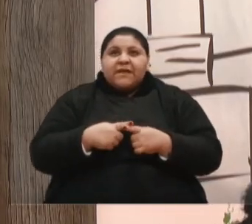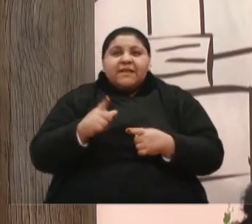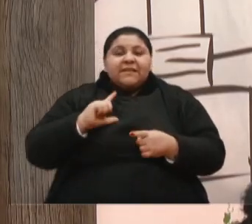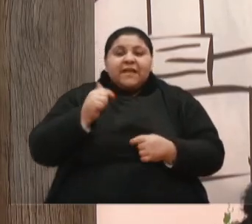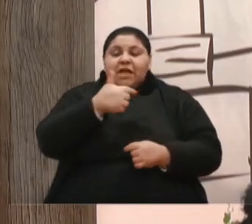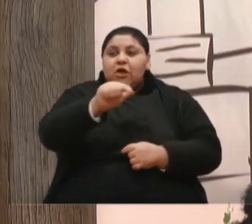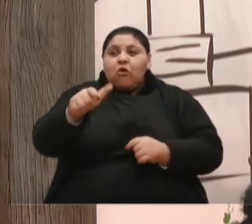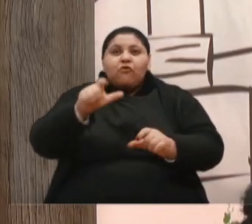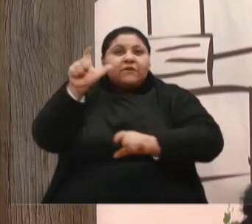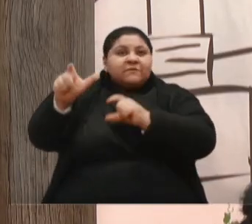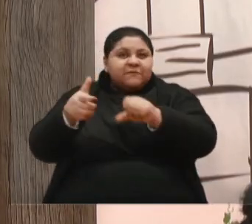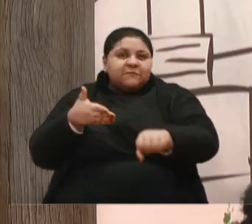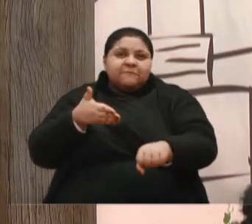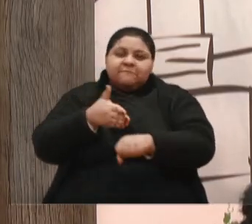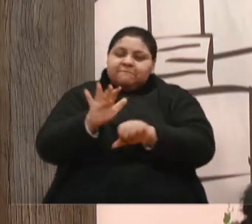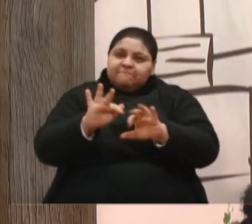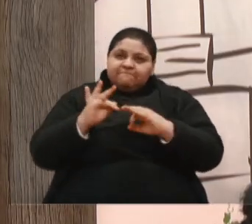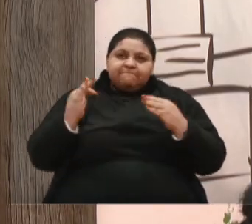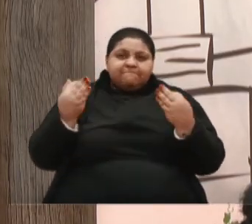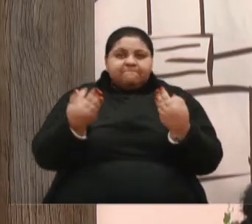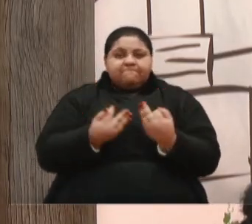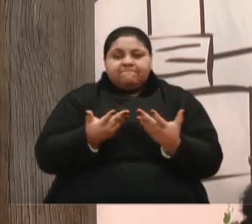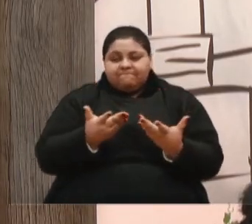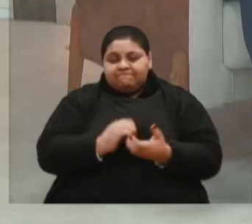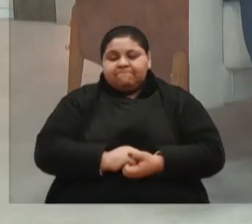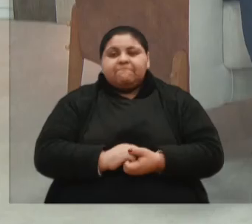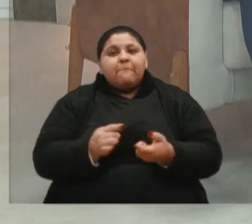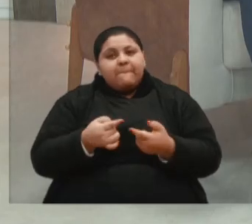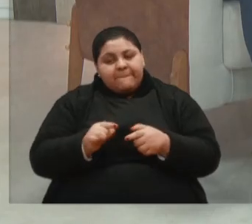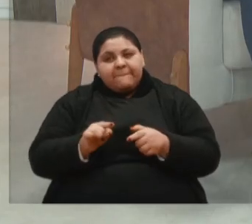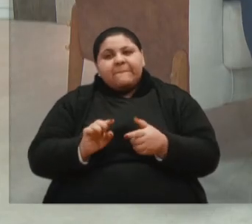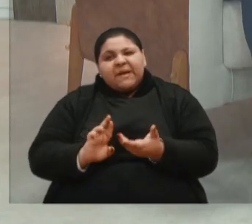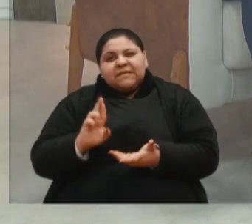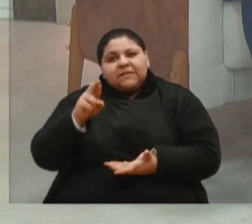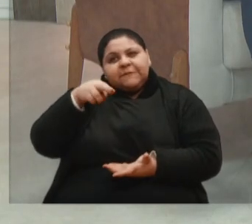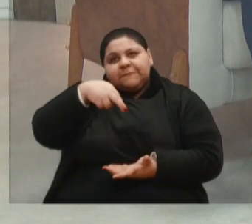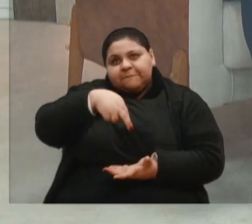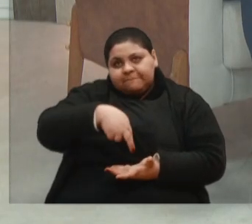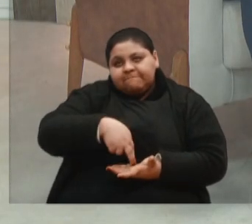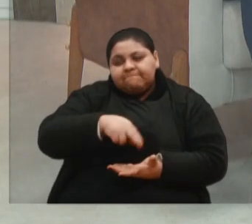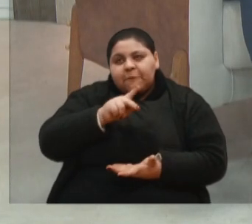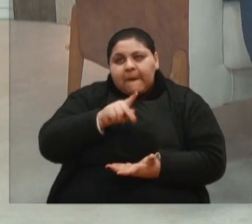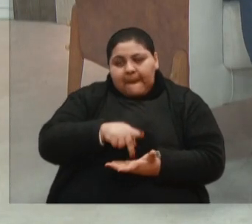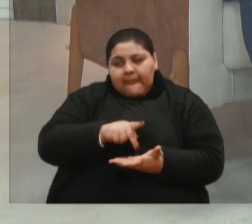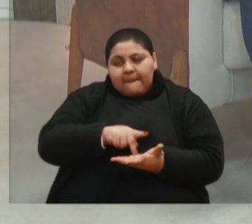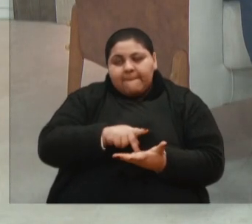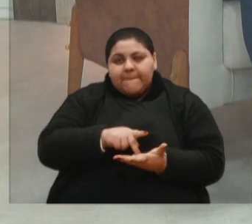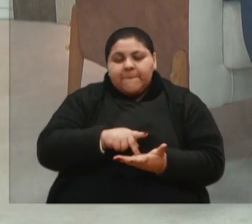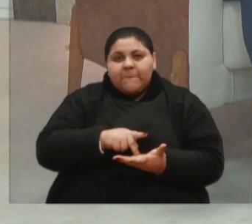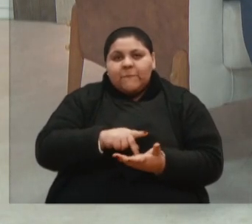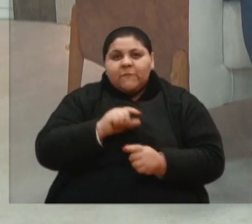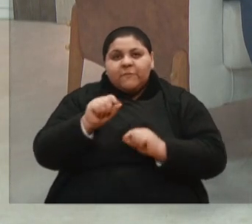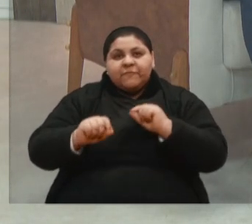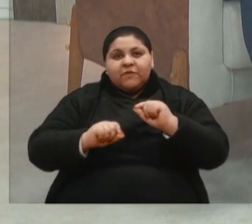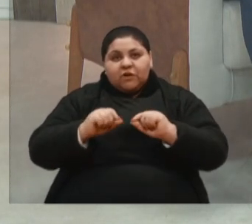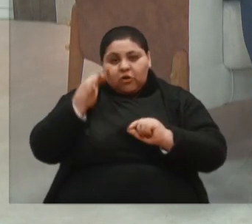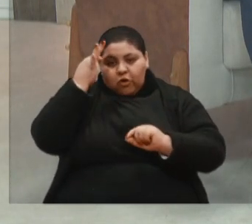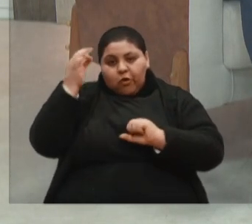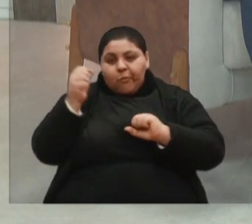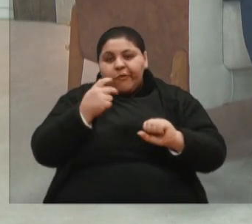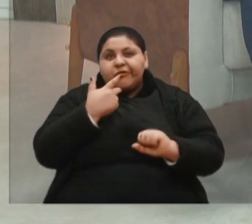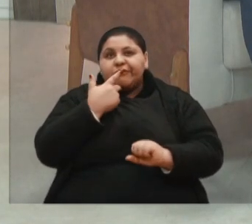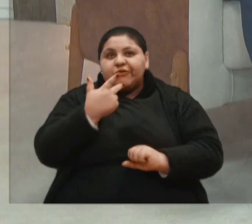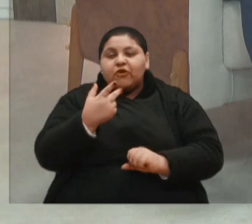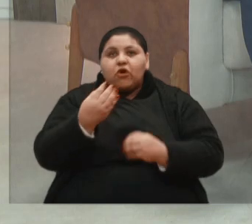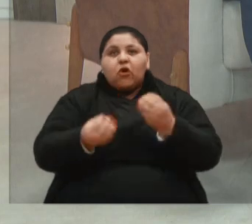porque envolve outras pessoas, né? Familiares, enfim. Mas é a realidade, é a verdade, o